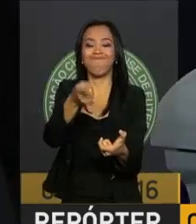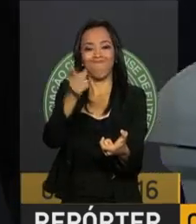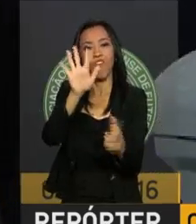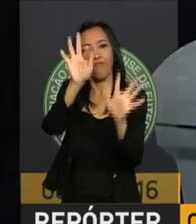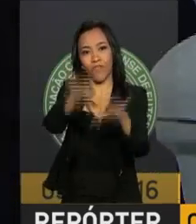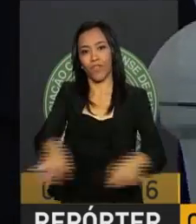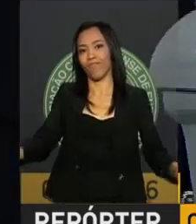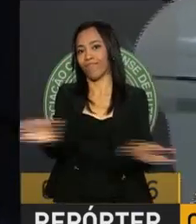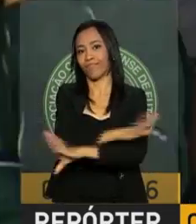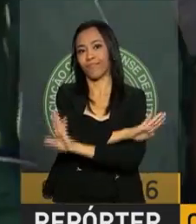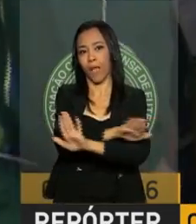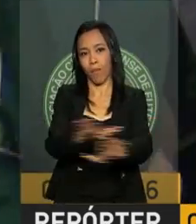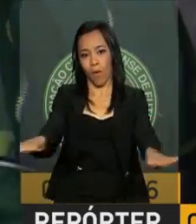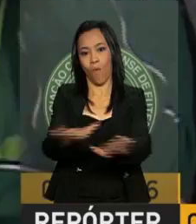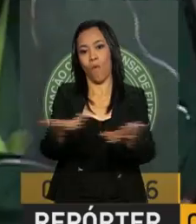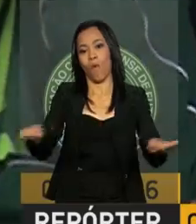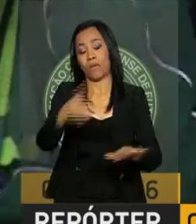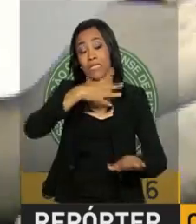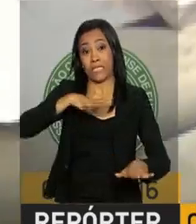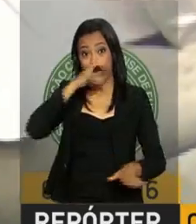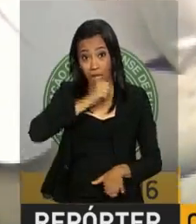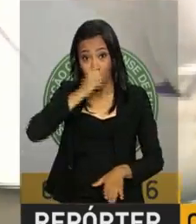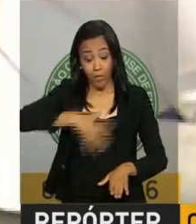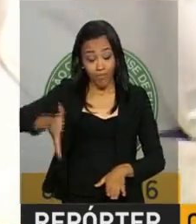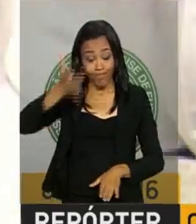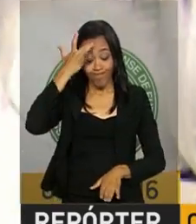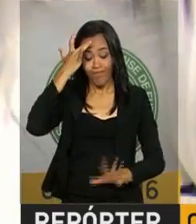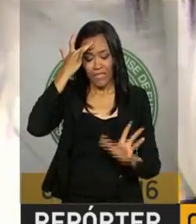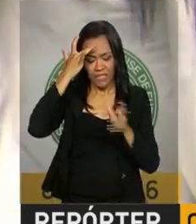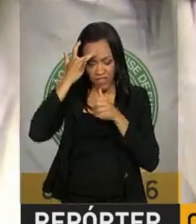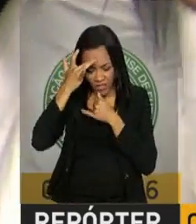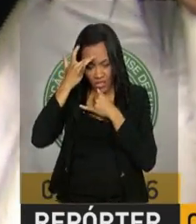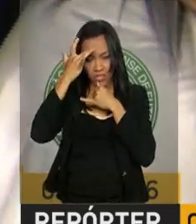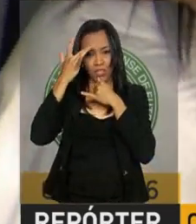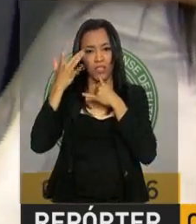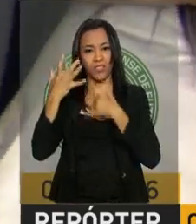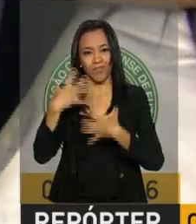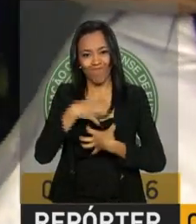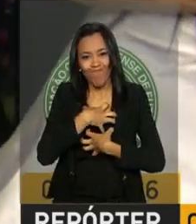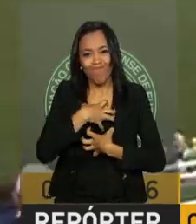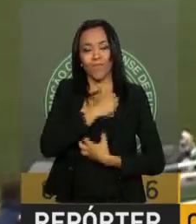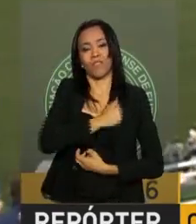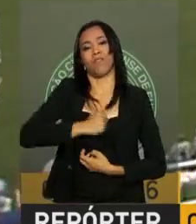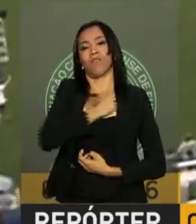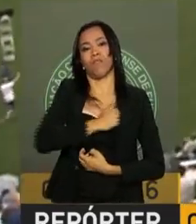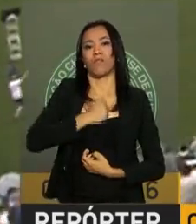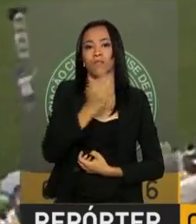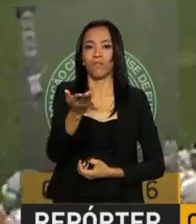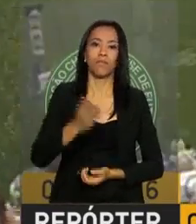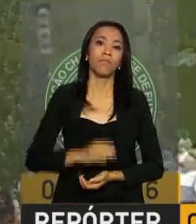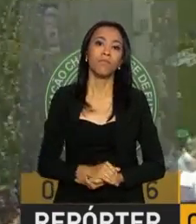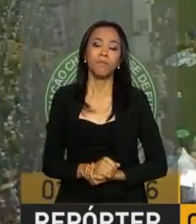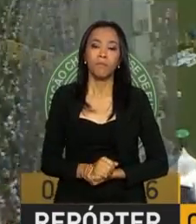ao fim, num sábado que vai ficar marcado pela tristeza e pela saudade.